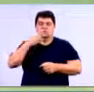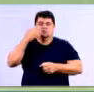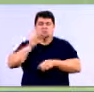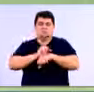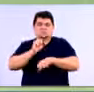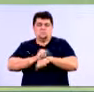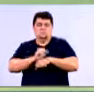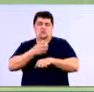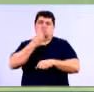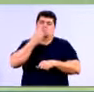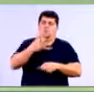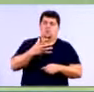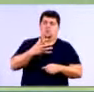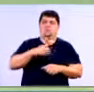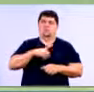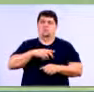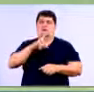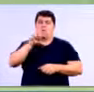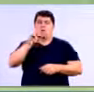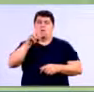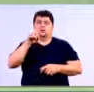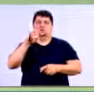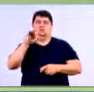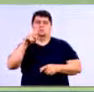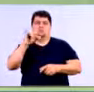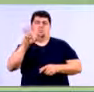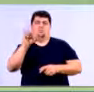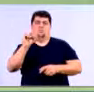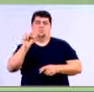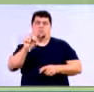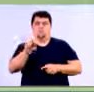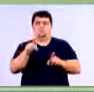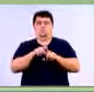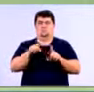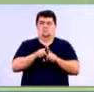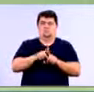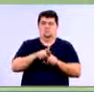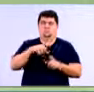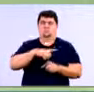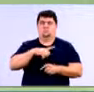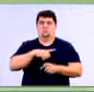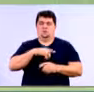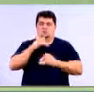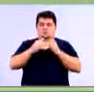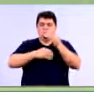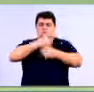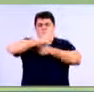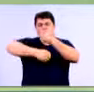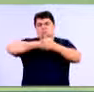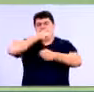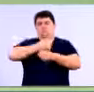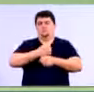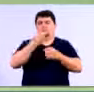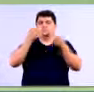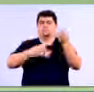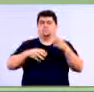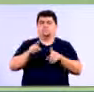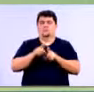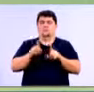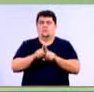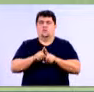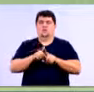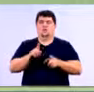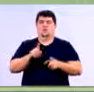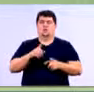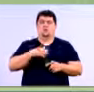espera. Os rendimentos. Né, são os retornos positivos que a gente espera do negócio. Ao longo de um período de tempo. Isso. Né? Falamos também um pouco durante a